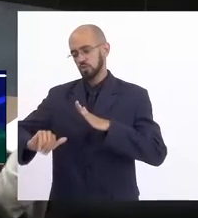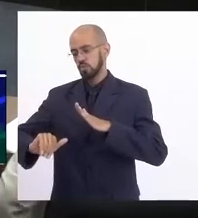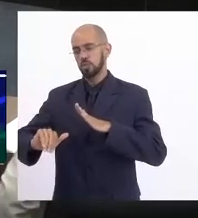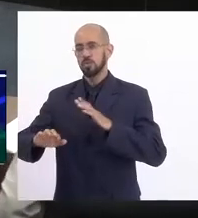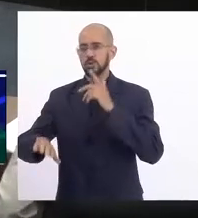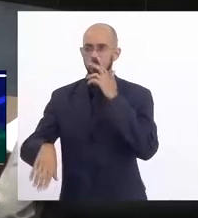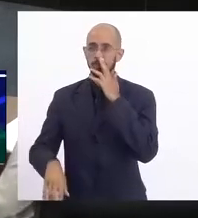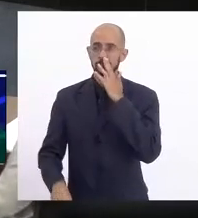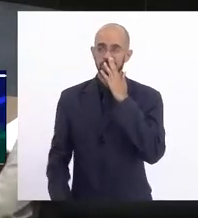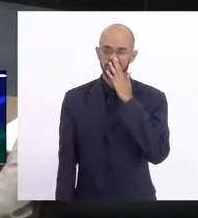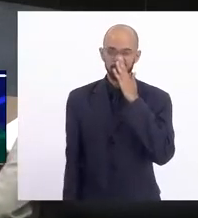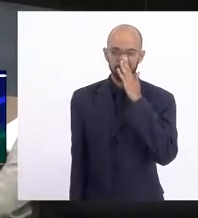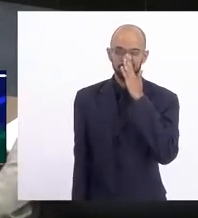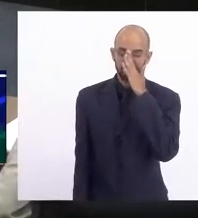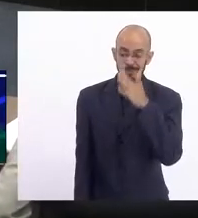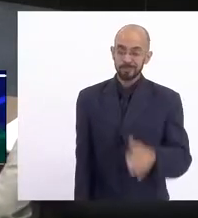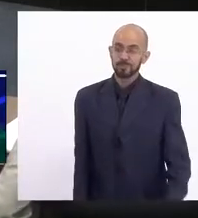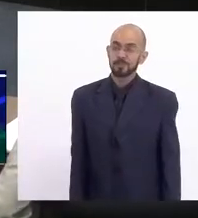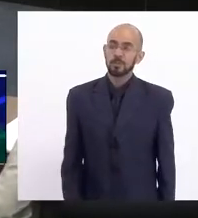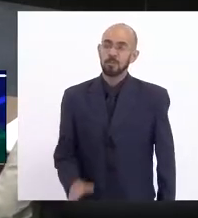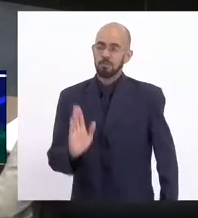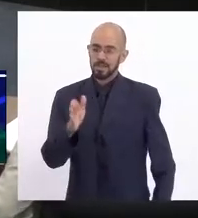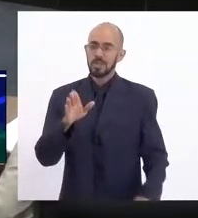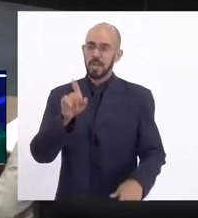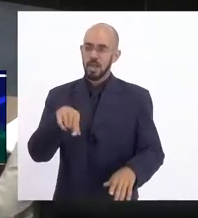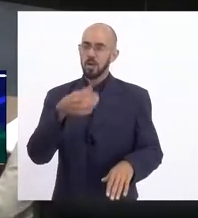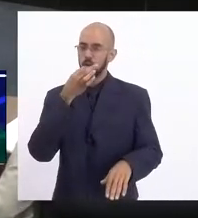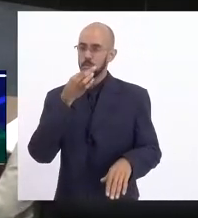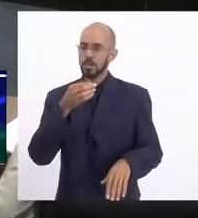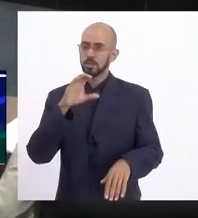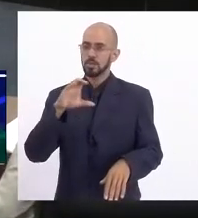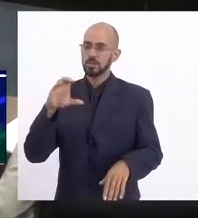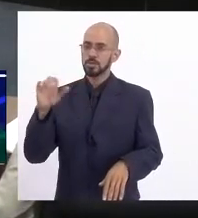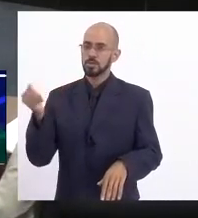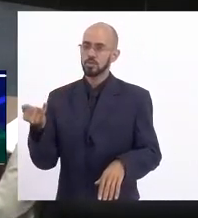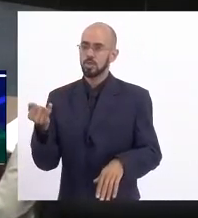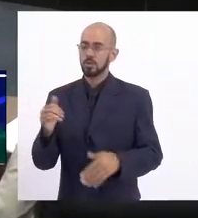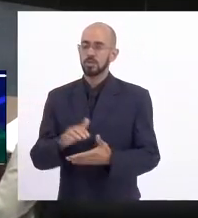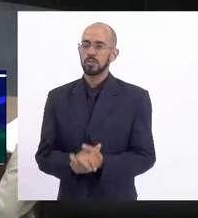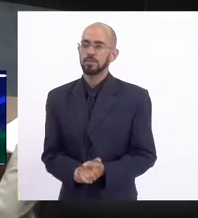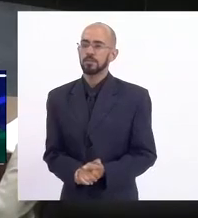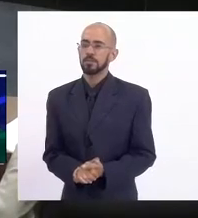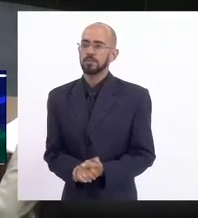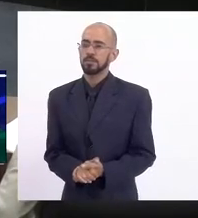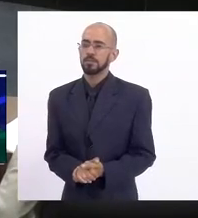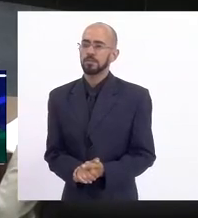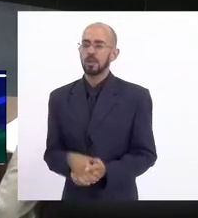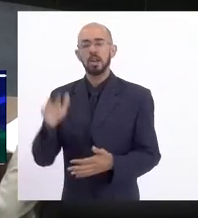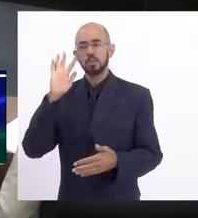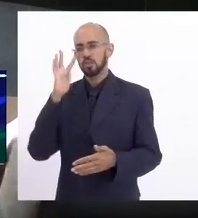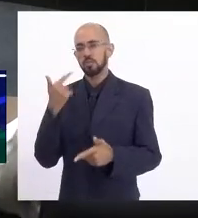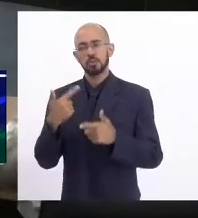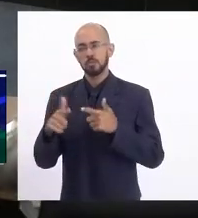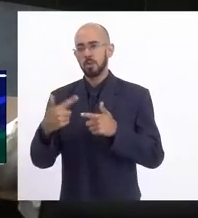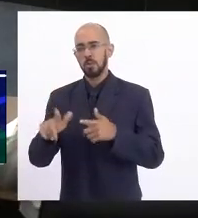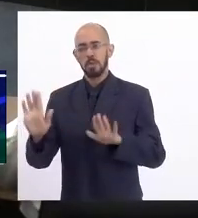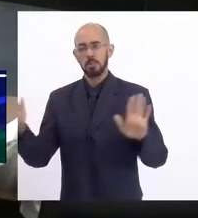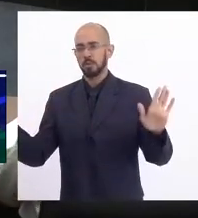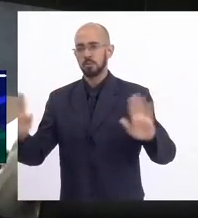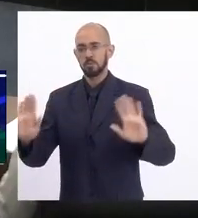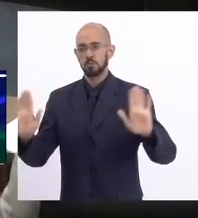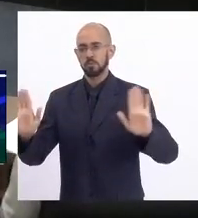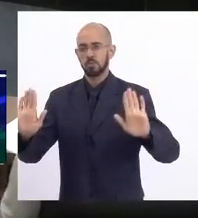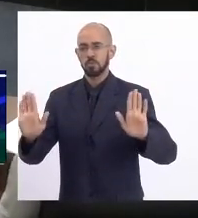prorrogado a 30 de junho de 22, foi o parecer da CCJ. Então, está dentro do acordo. Está resolvido o problema. Deputado